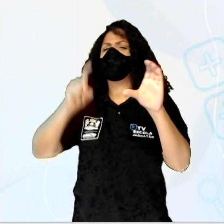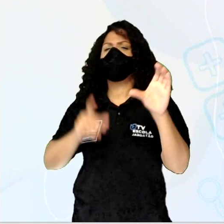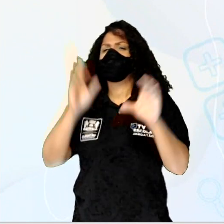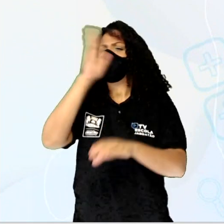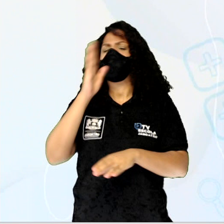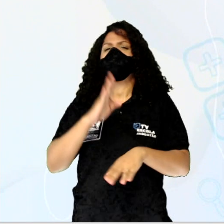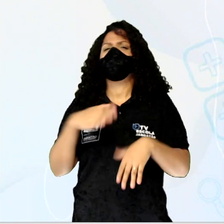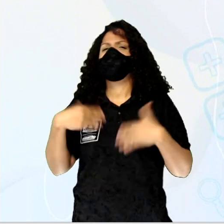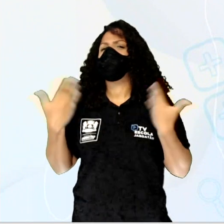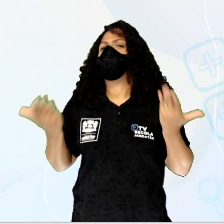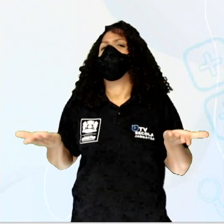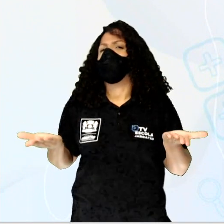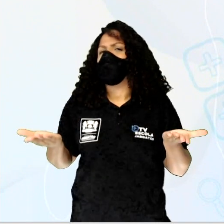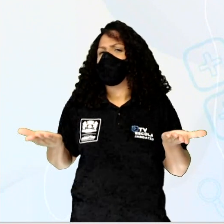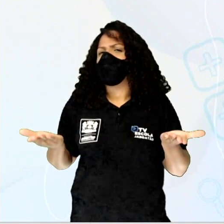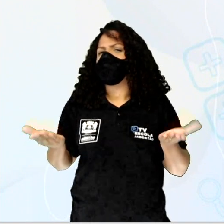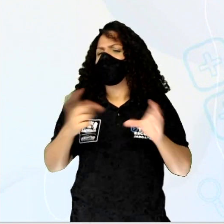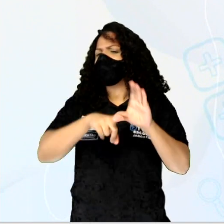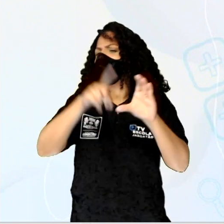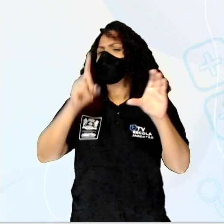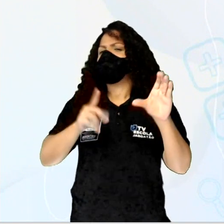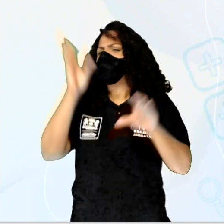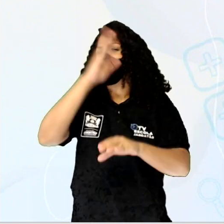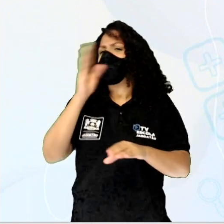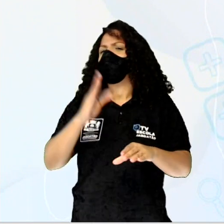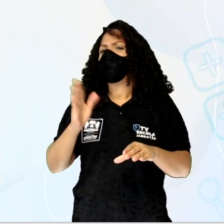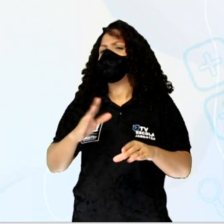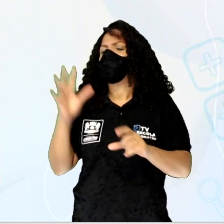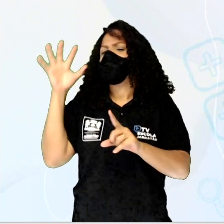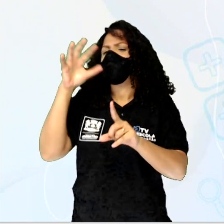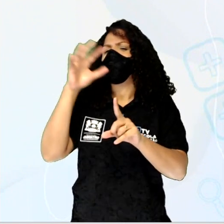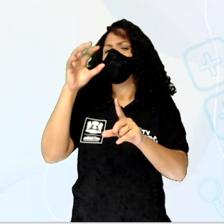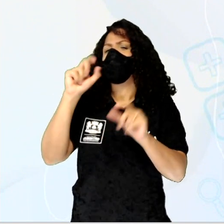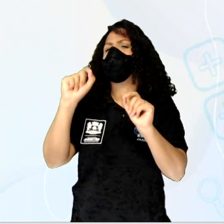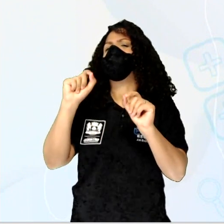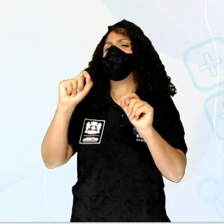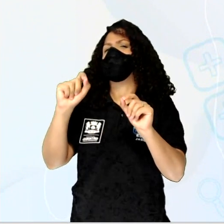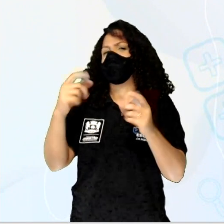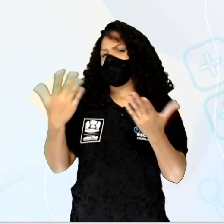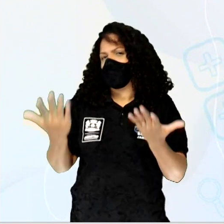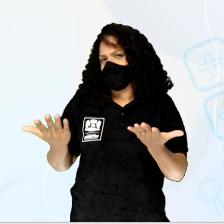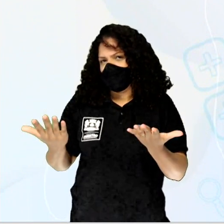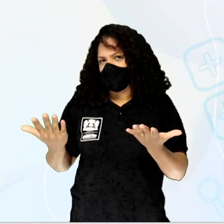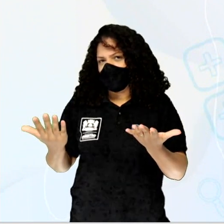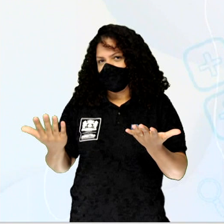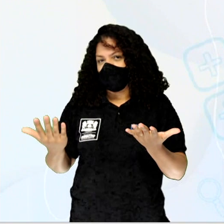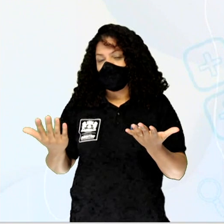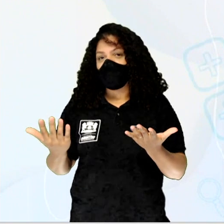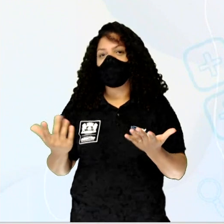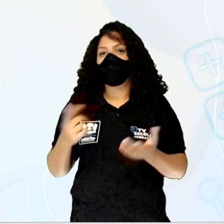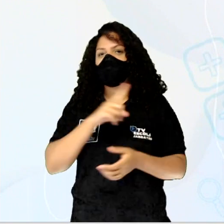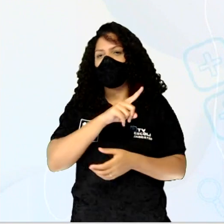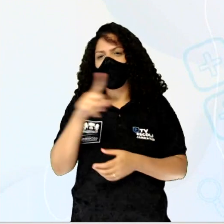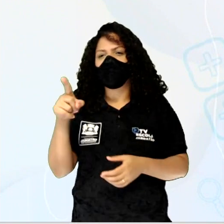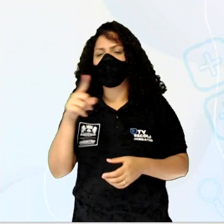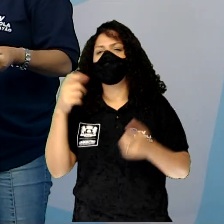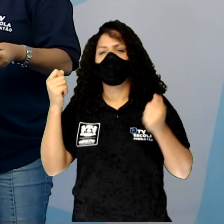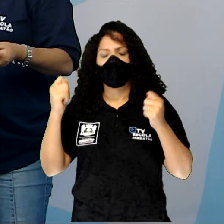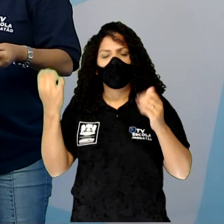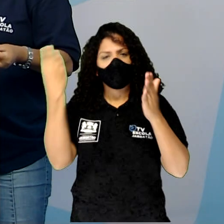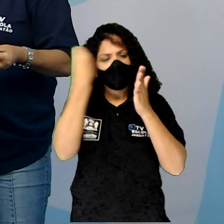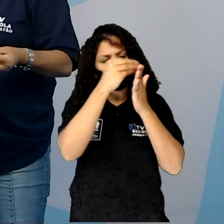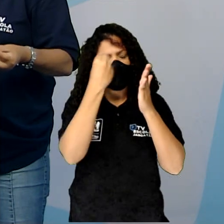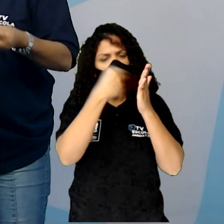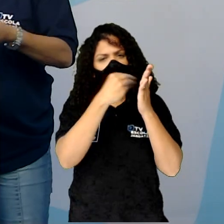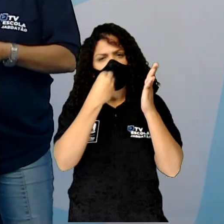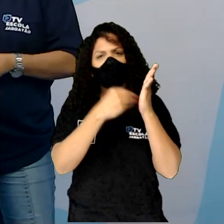essa independência trouxe para o Brasil? Você vai fazer uma ponte no momento que essa independência vai